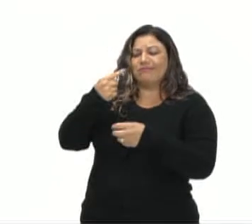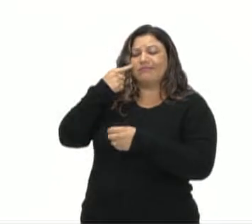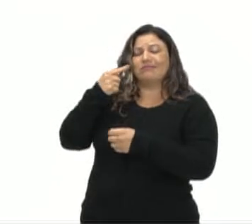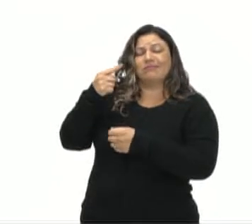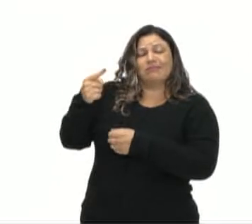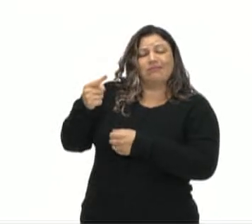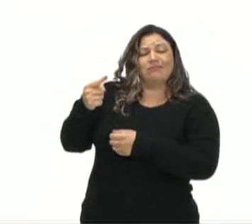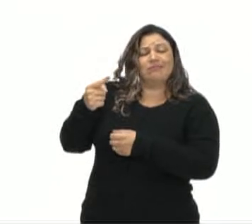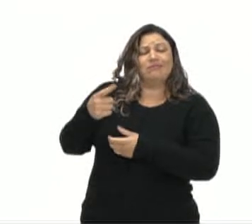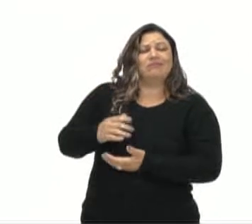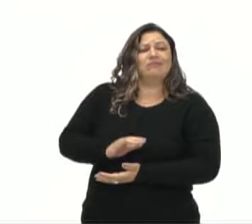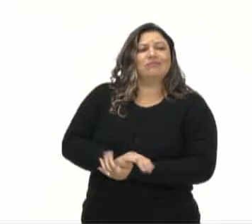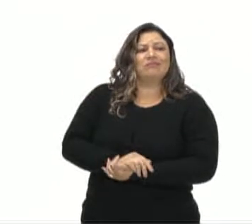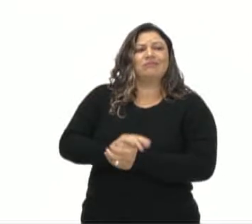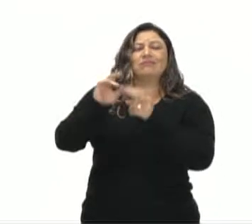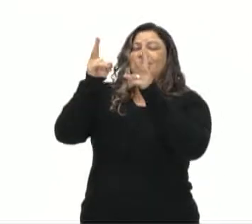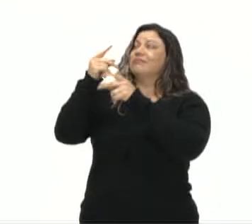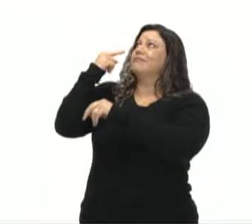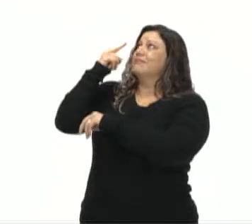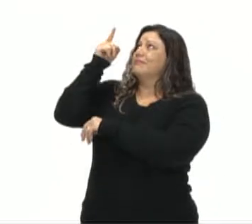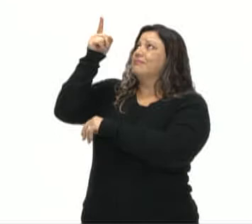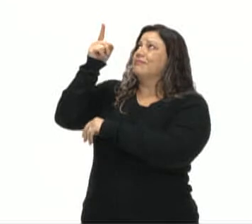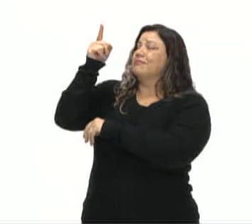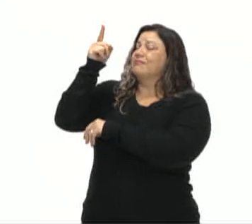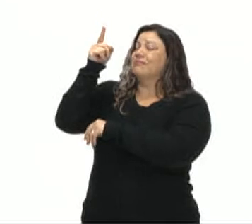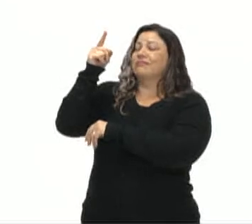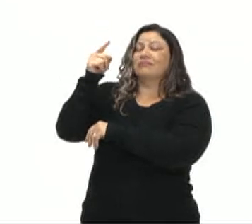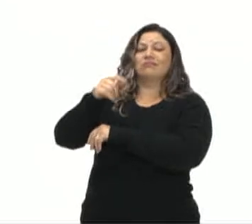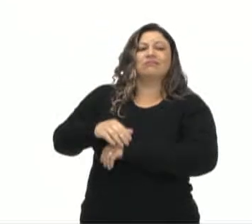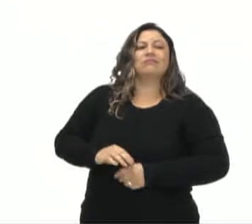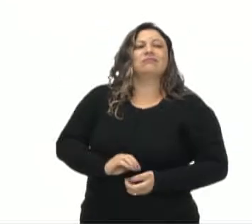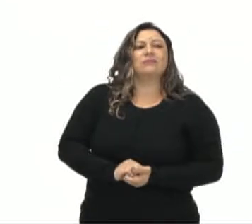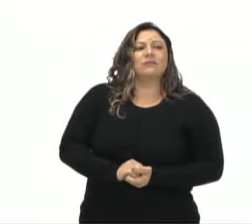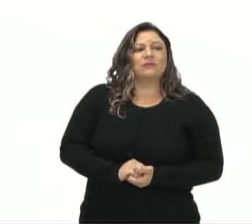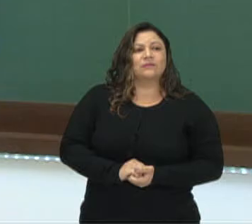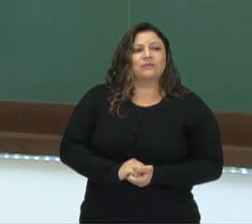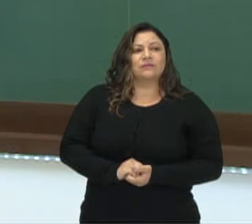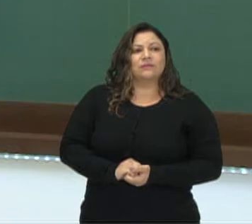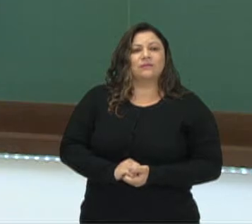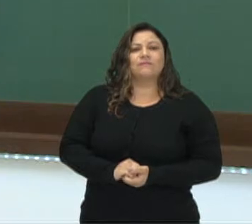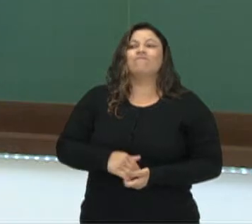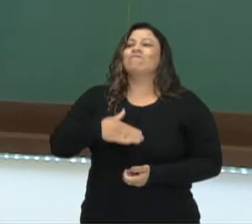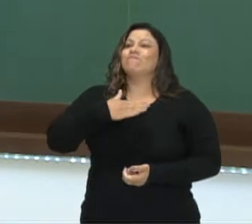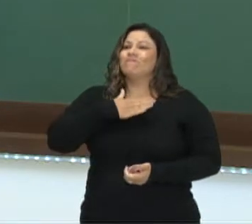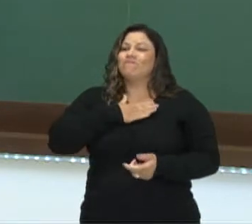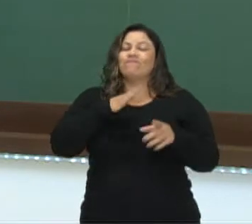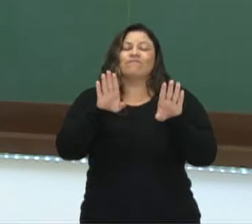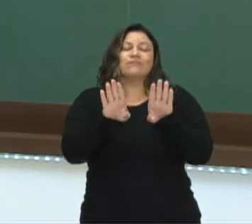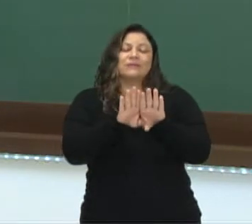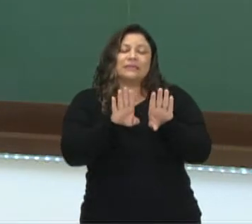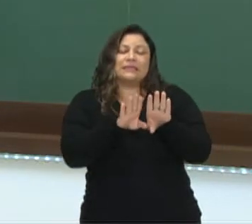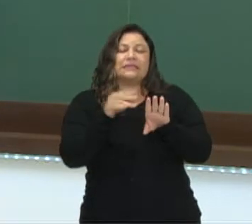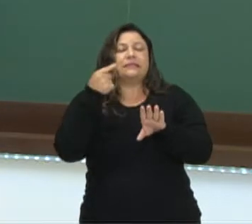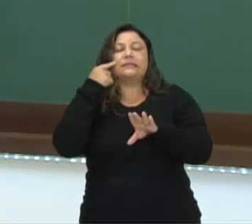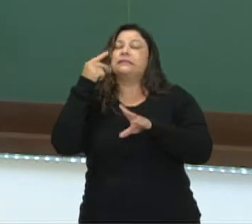el alma per gente pobre. E Susanita, a mim também.